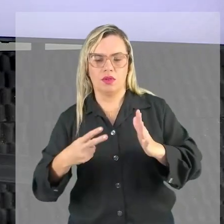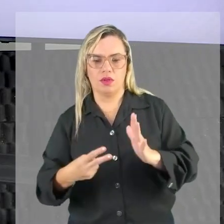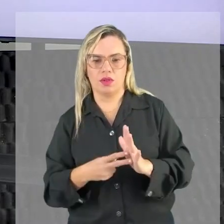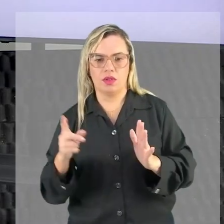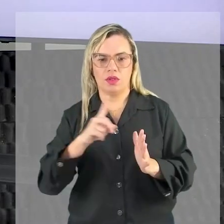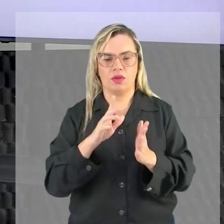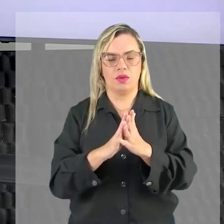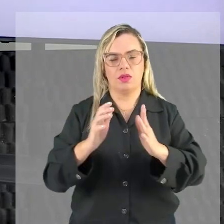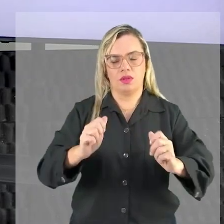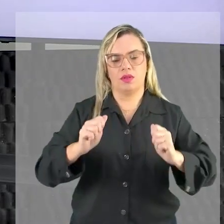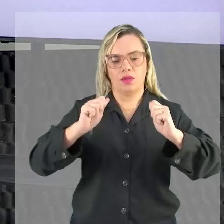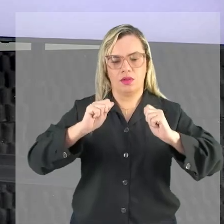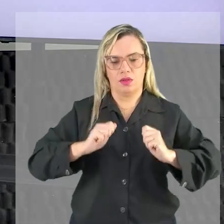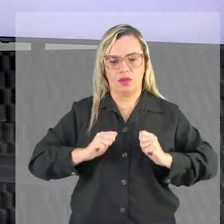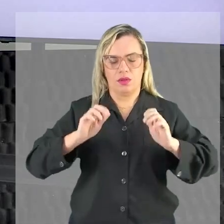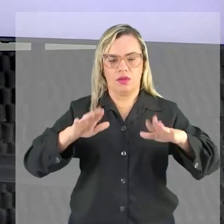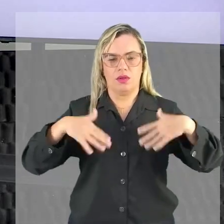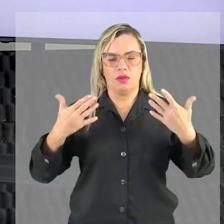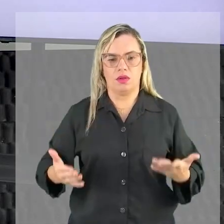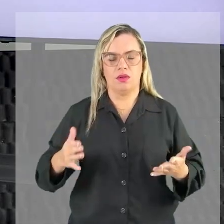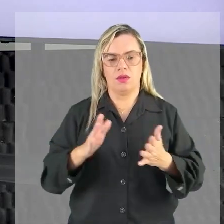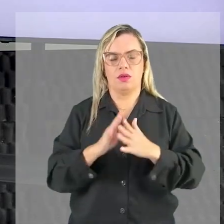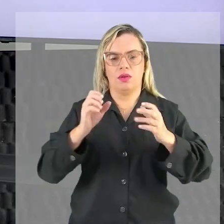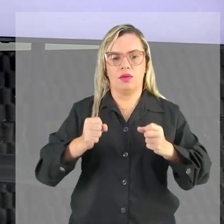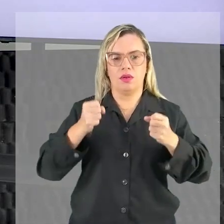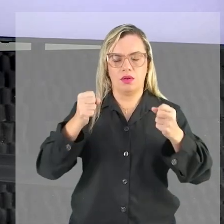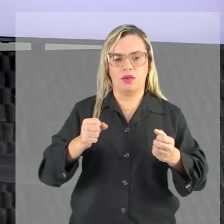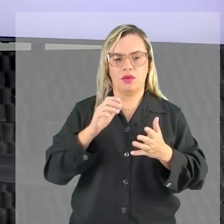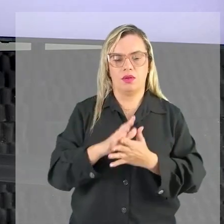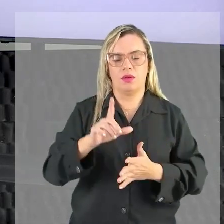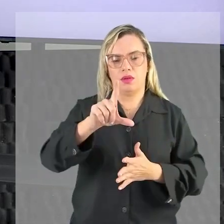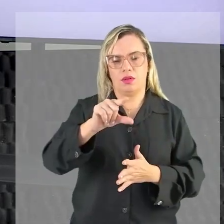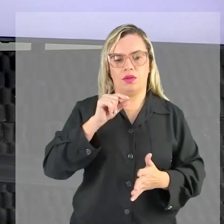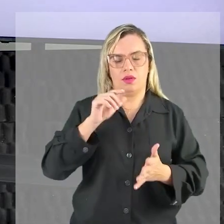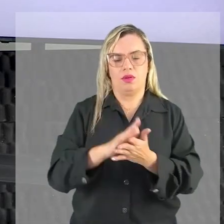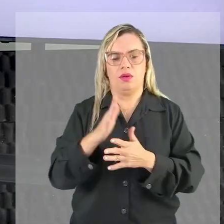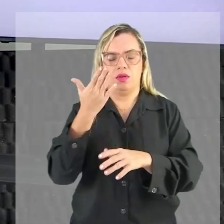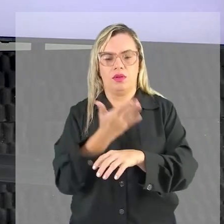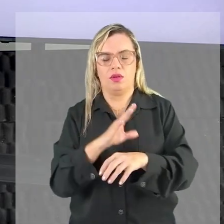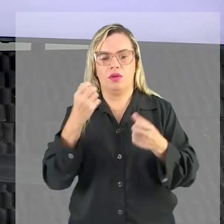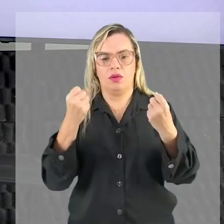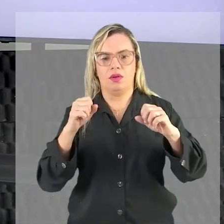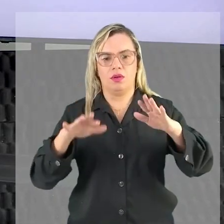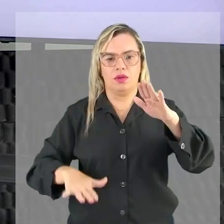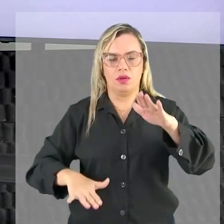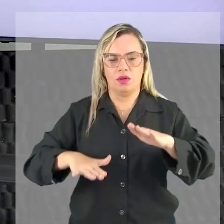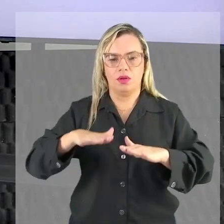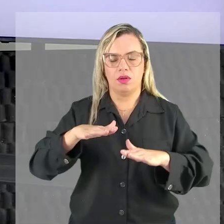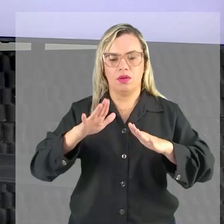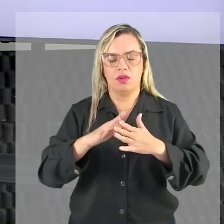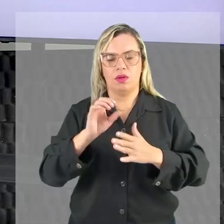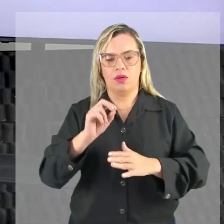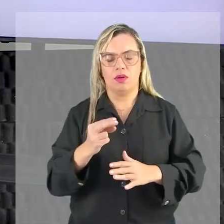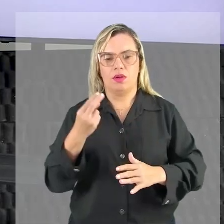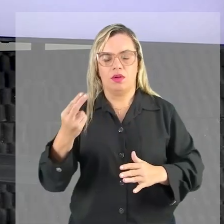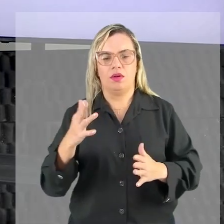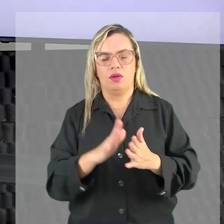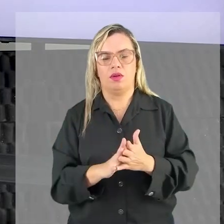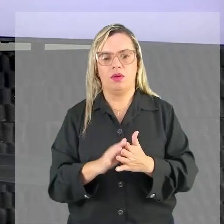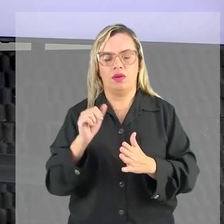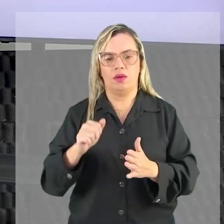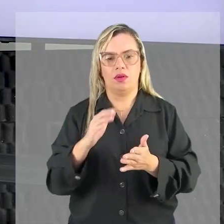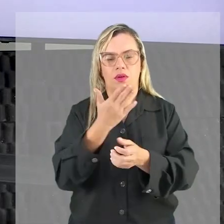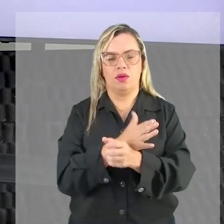sedentário. Então, pode ter essa opção de fazer atividades físicas moderadas ou atividades